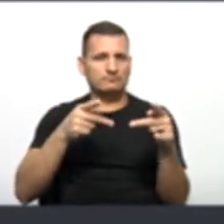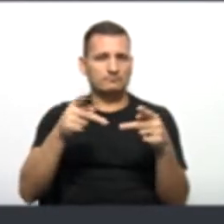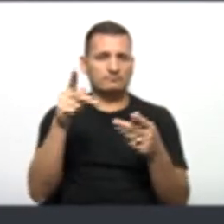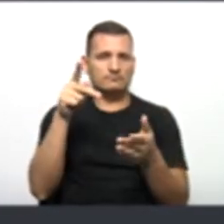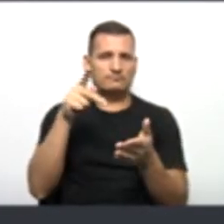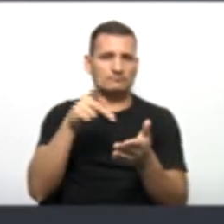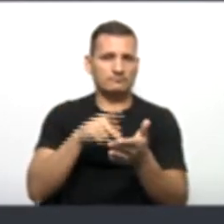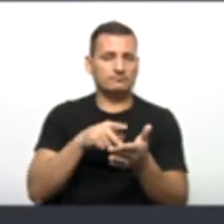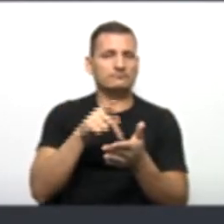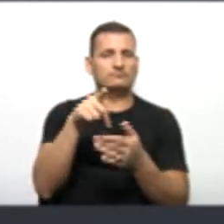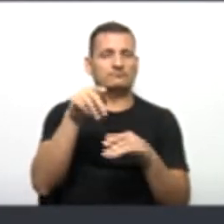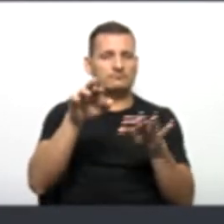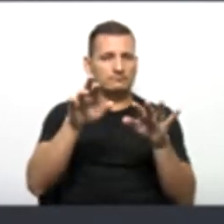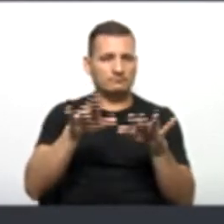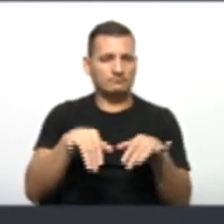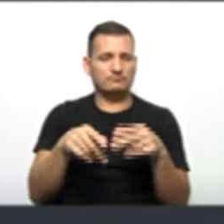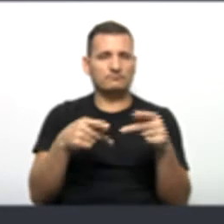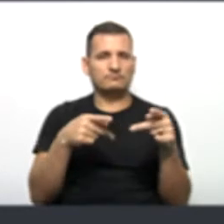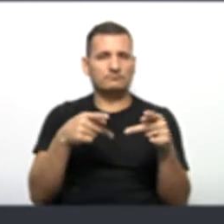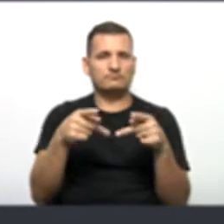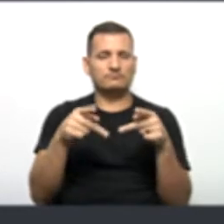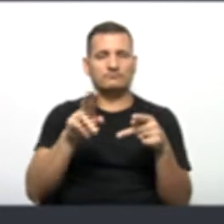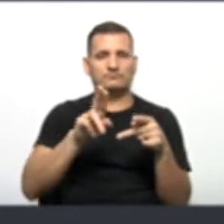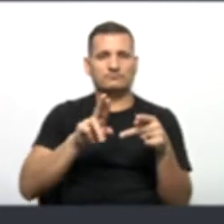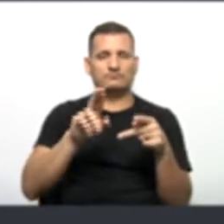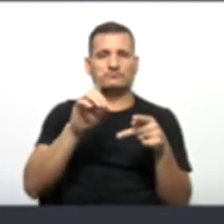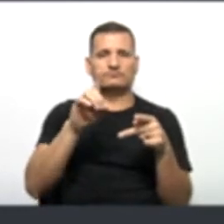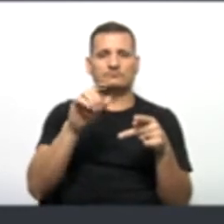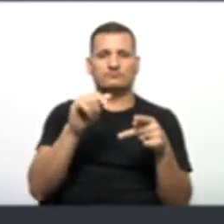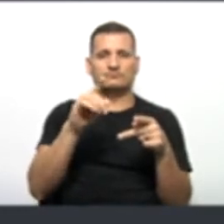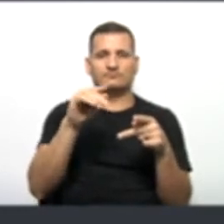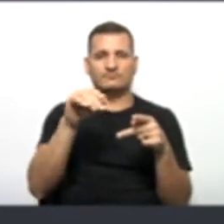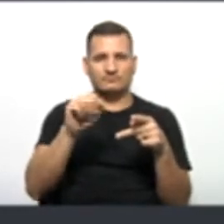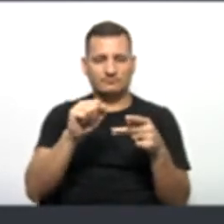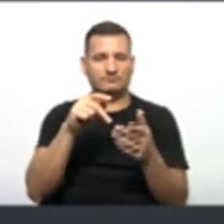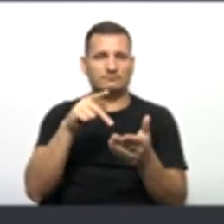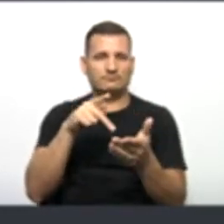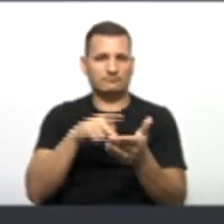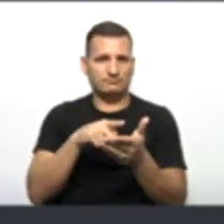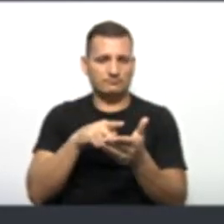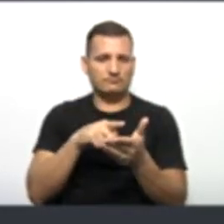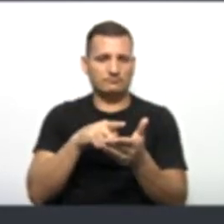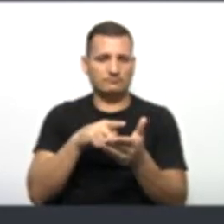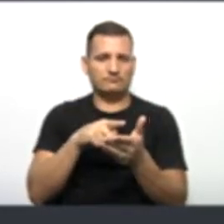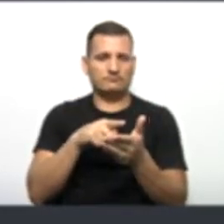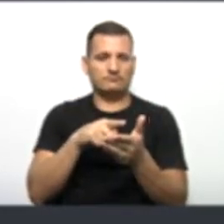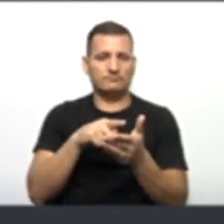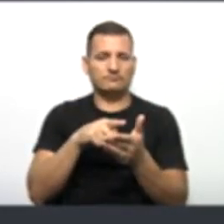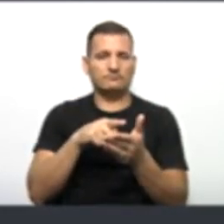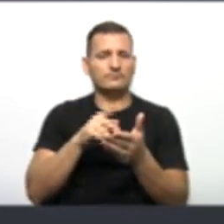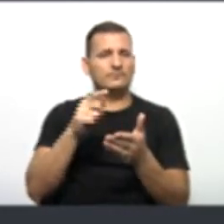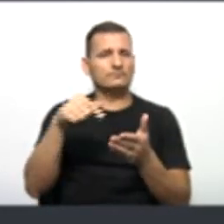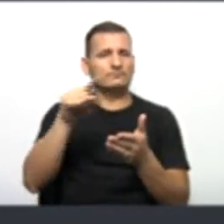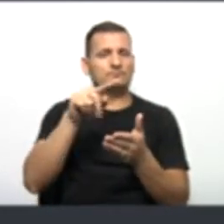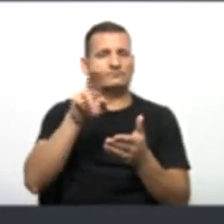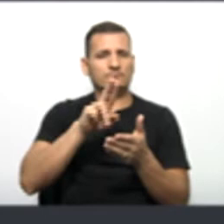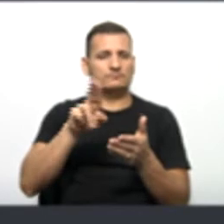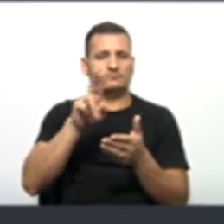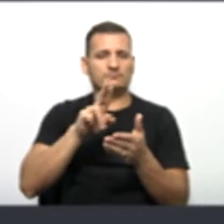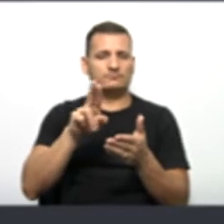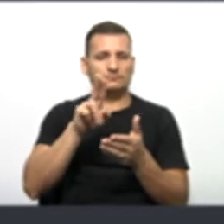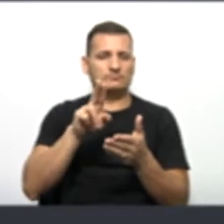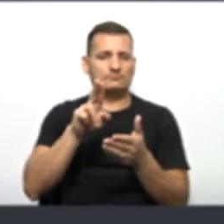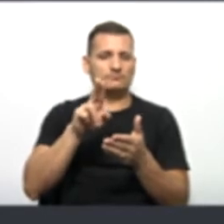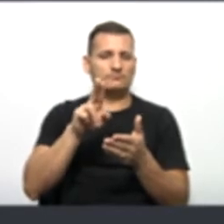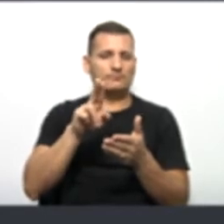você estiver fazendo um projeto real utilizando dados realmente pessoais usos vão utilizar aqui no lugar do